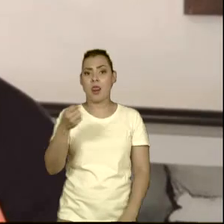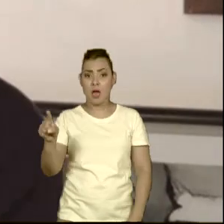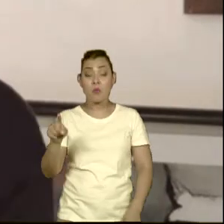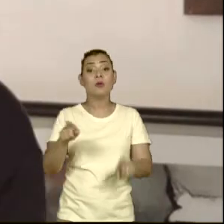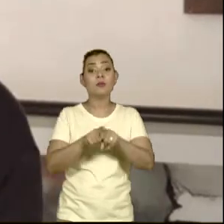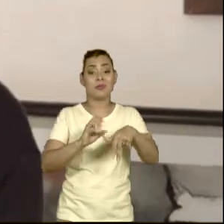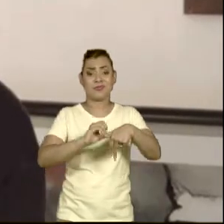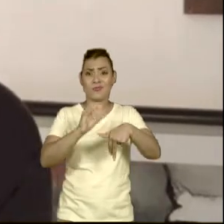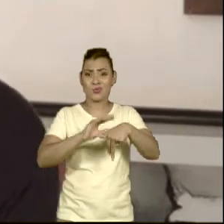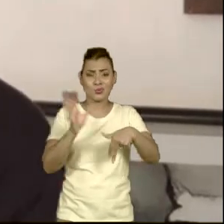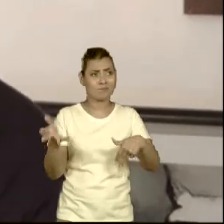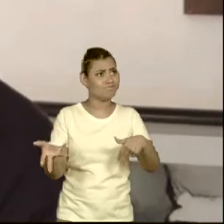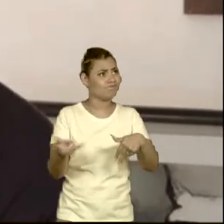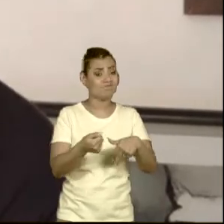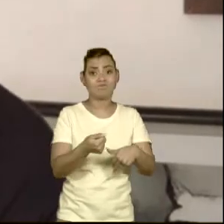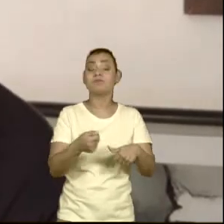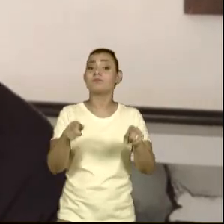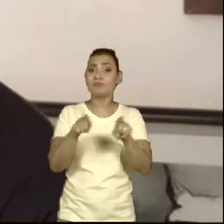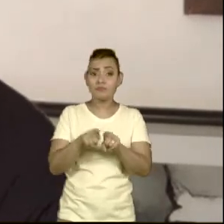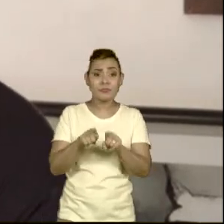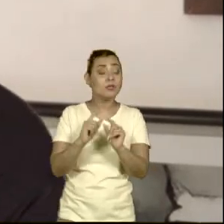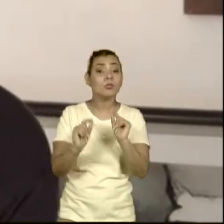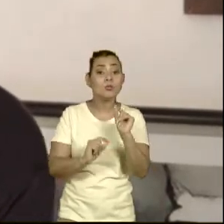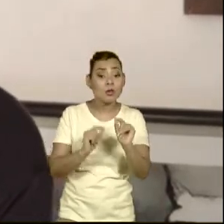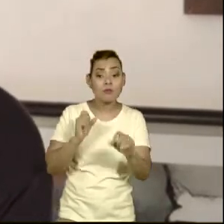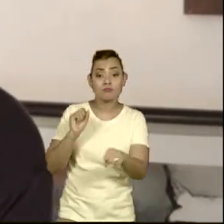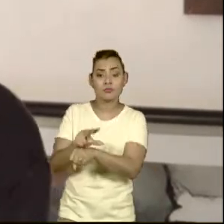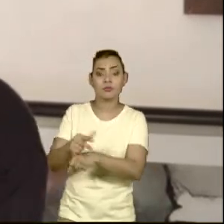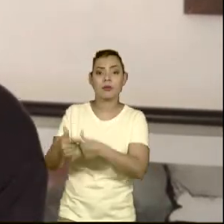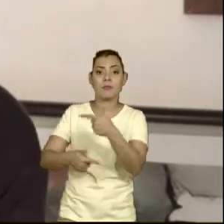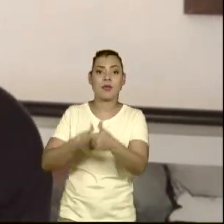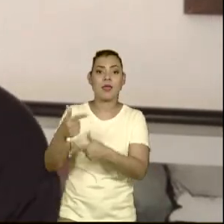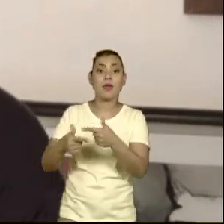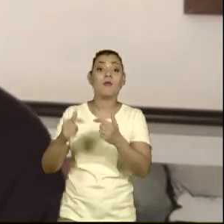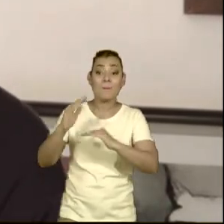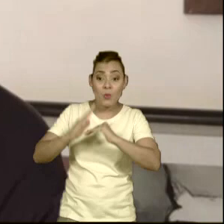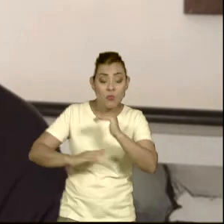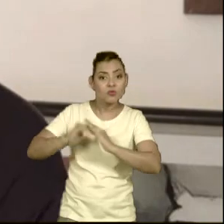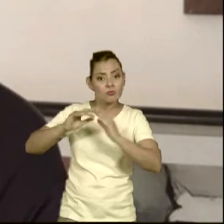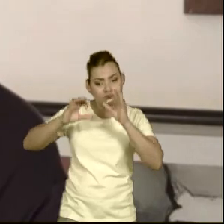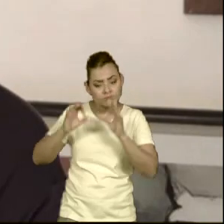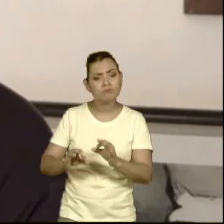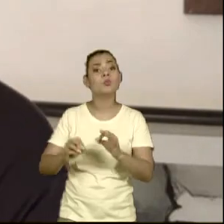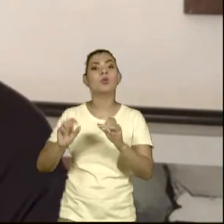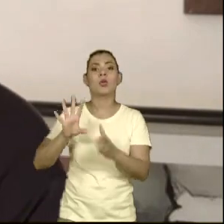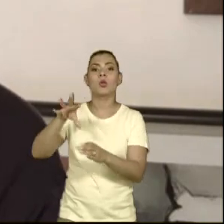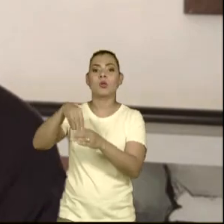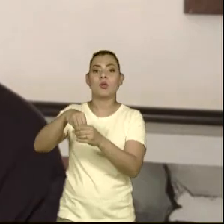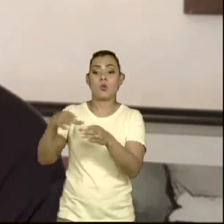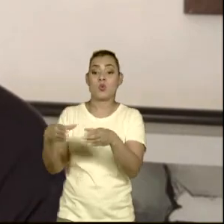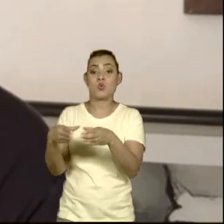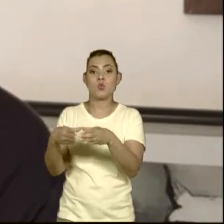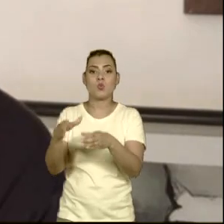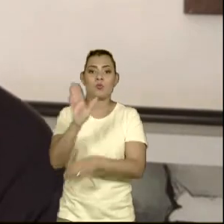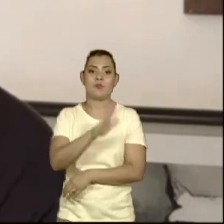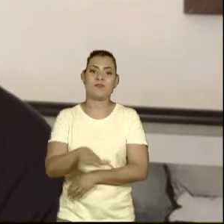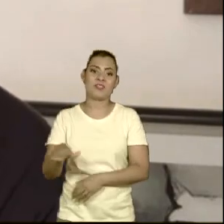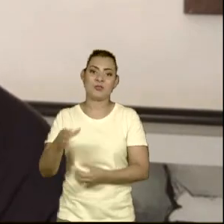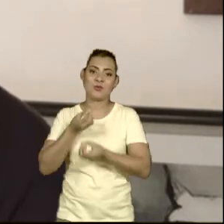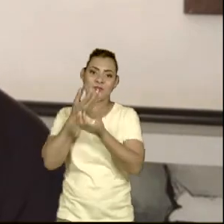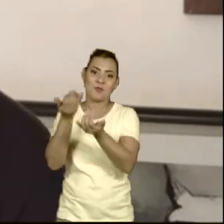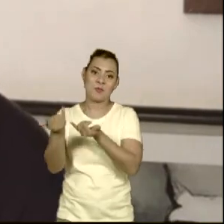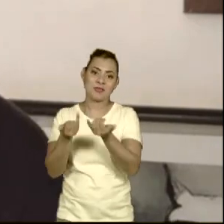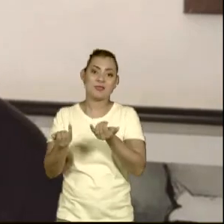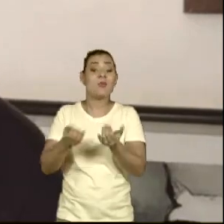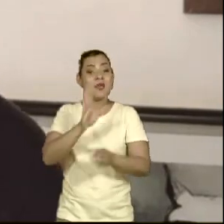própria TV Cultura, mais do que o Bambalalão, entrei, nasci profissionalmente, dentro do departamento infantil, de programação